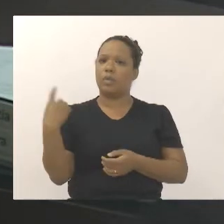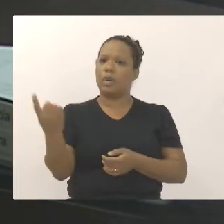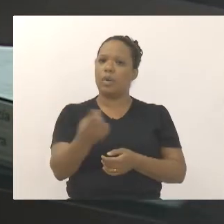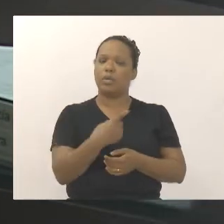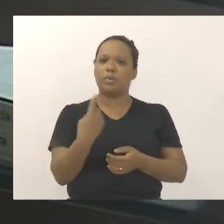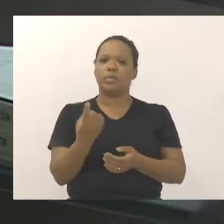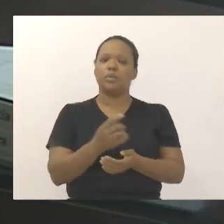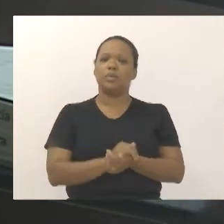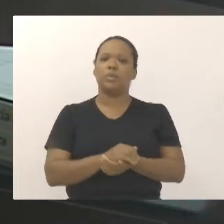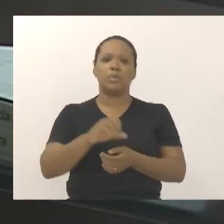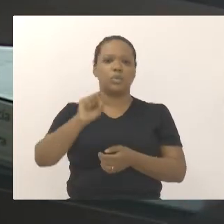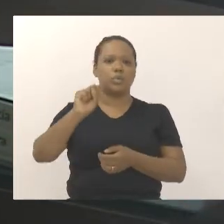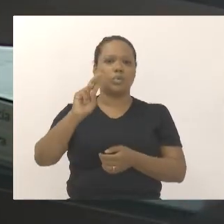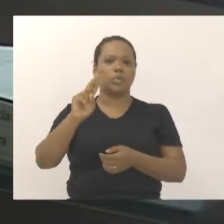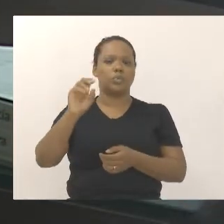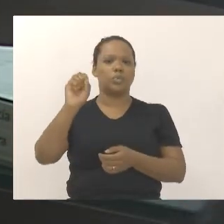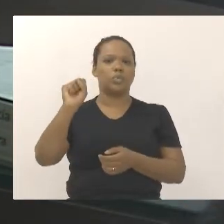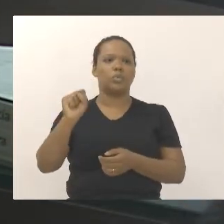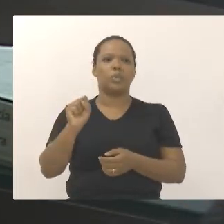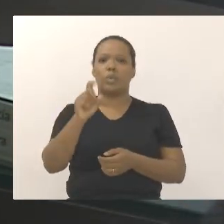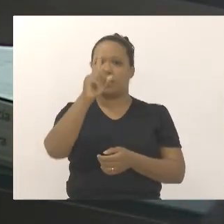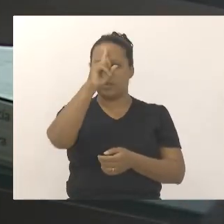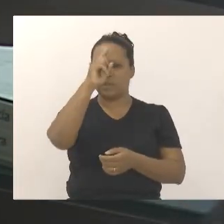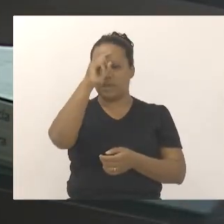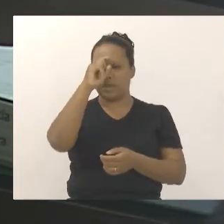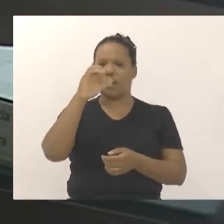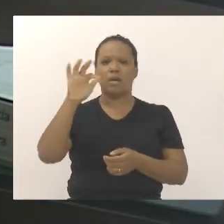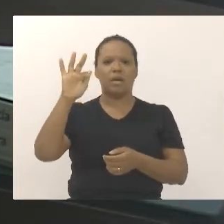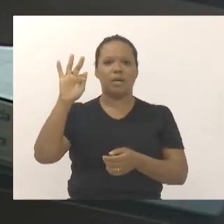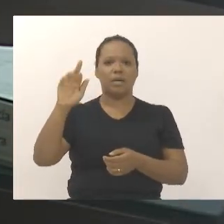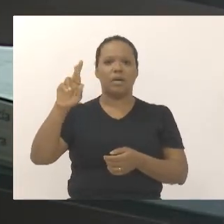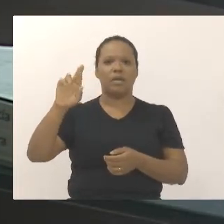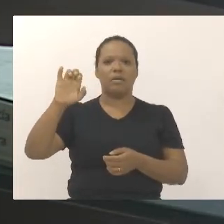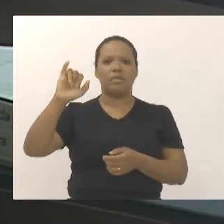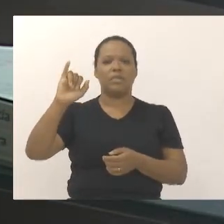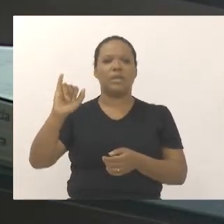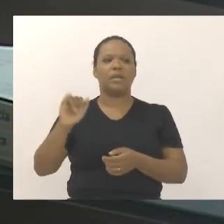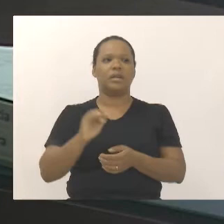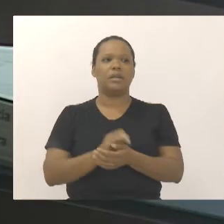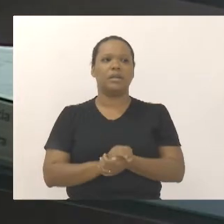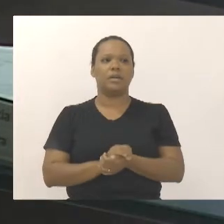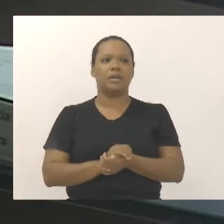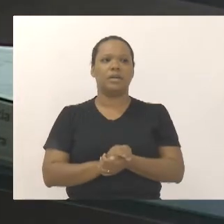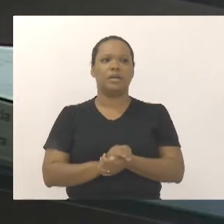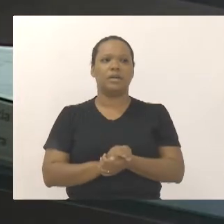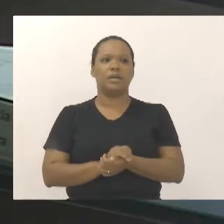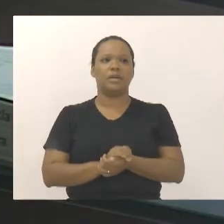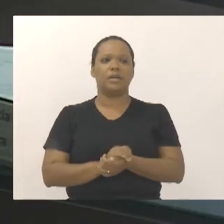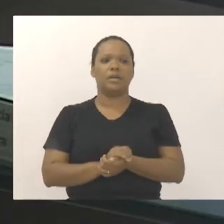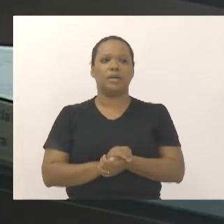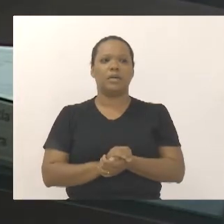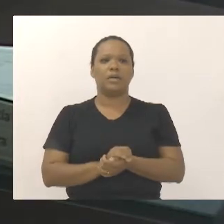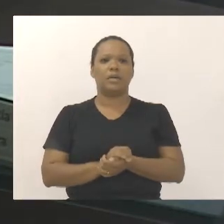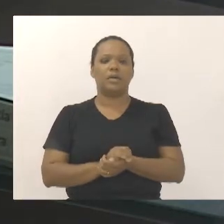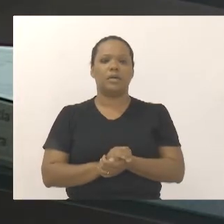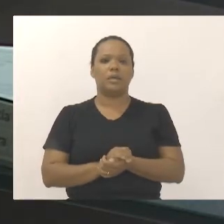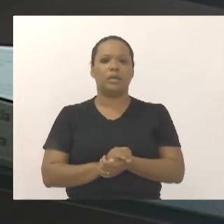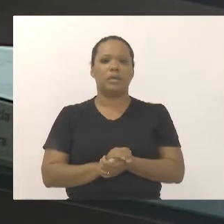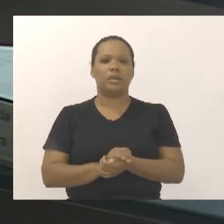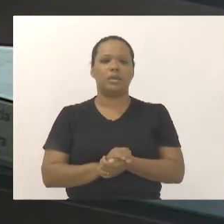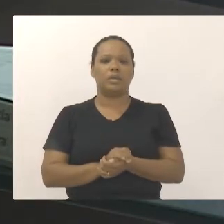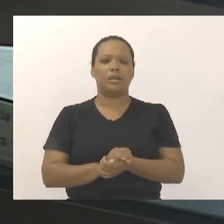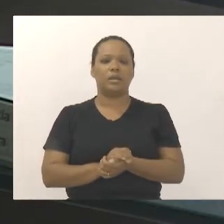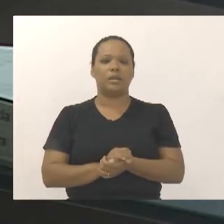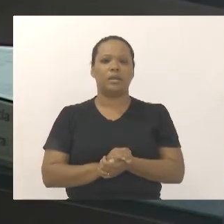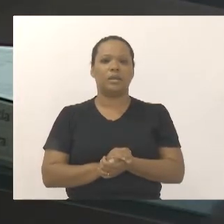de saúde SUS, que é o Hospital São Francisco, esta prática, né, vem exercendo